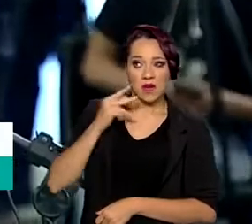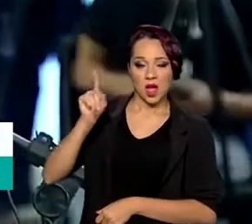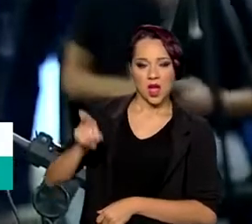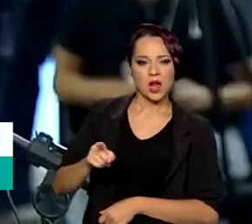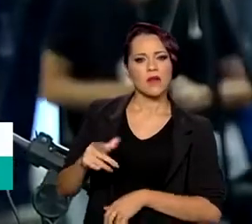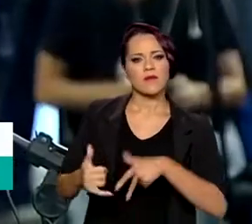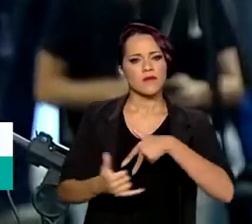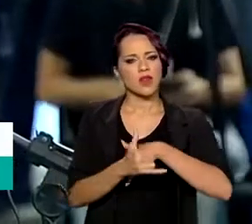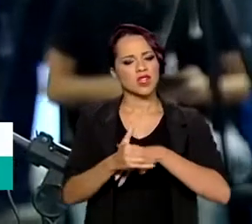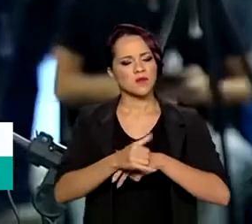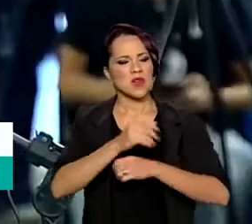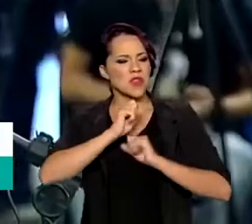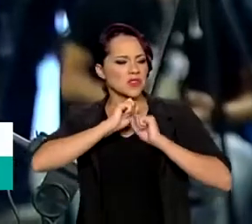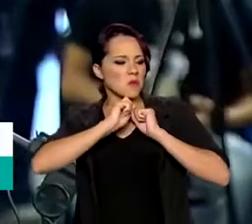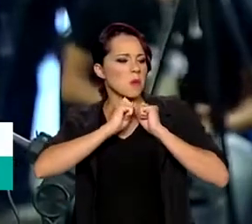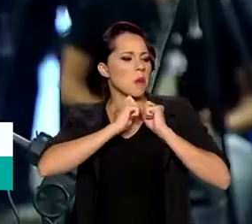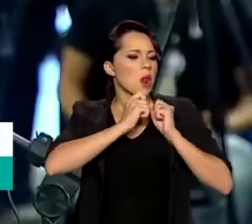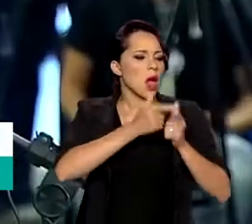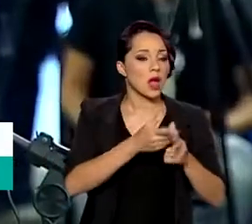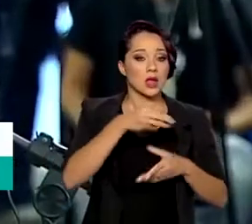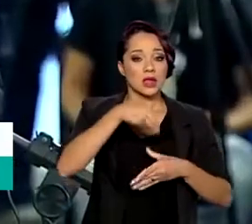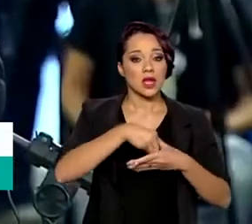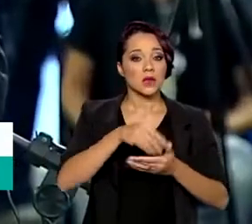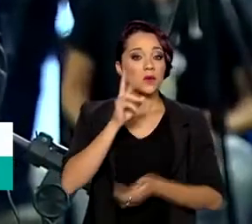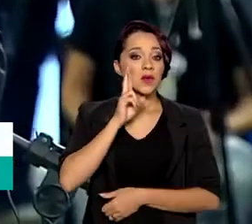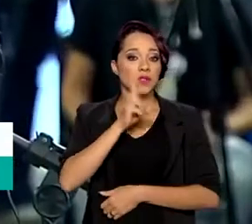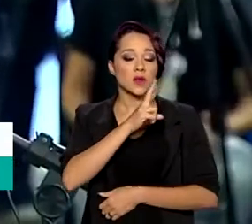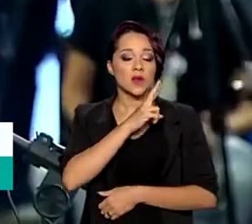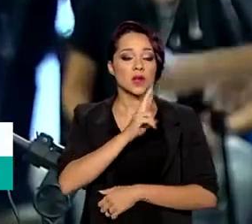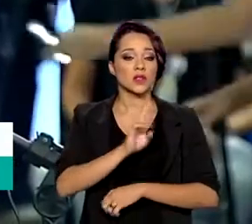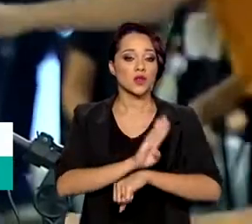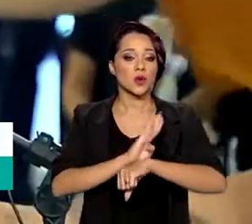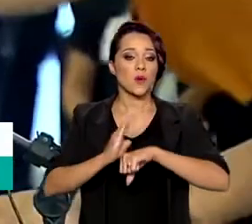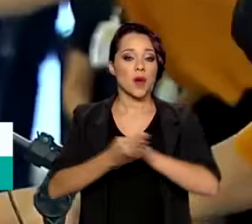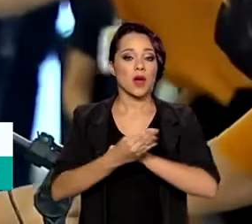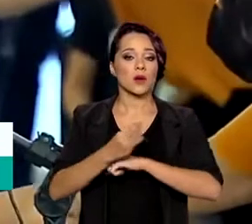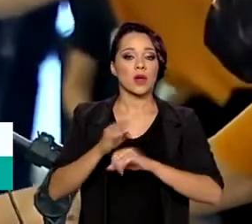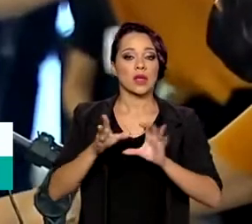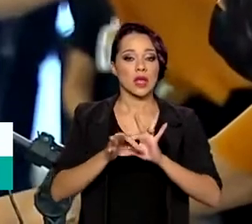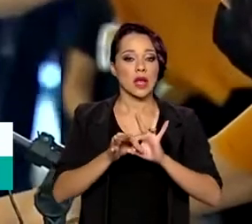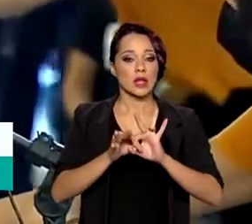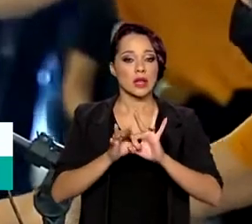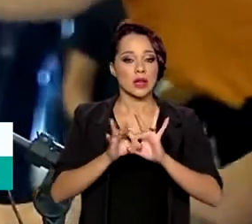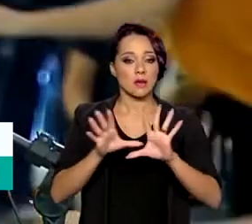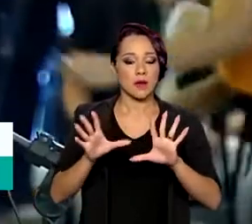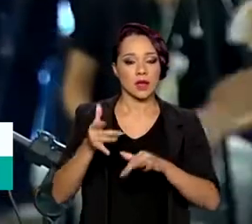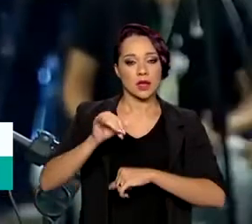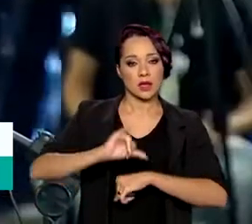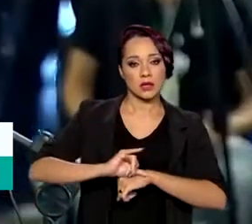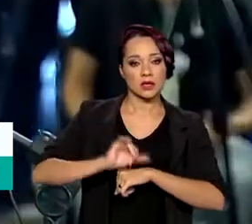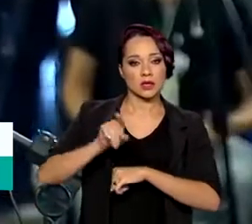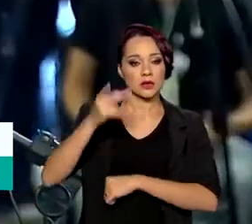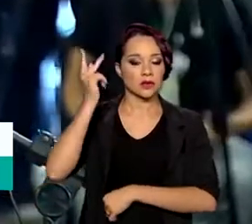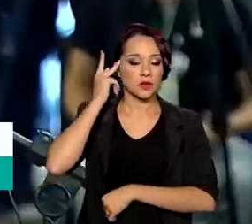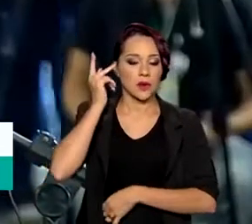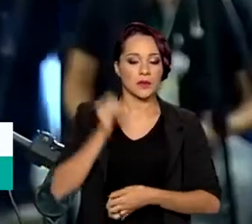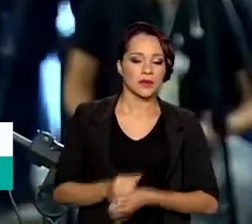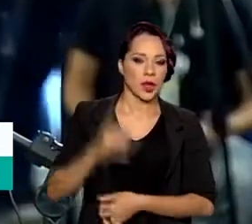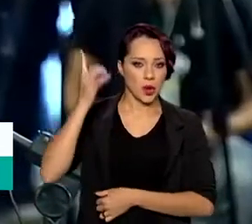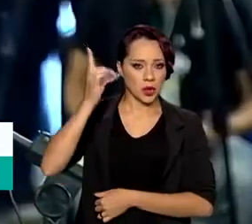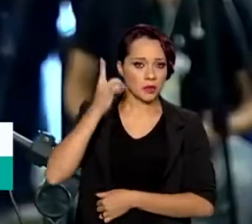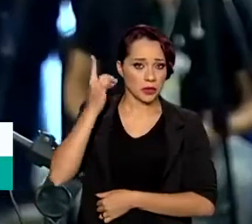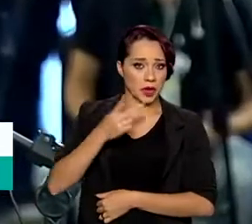de agressões verbais dentro de um restaurante no bairro da Liberdade, que fica na região central de São Paulo. Segundo o